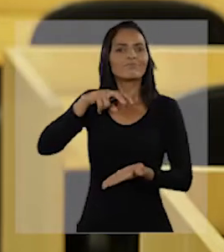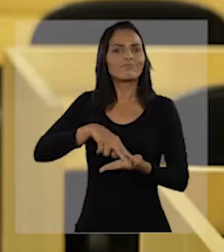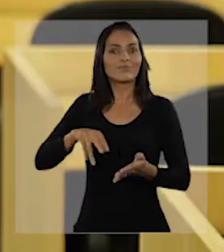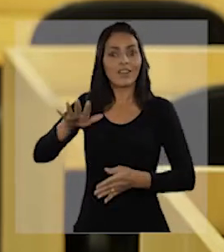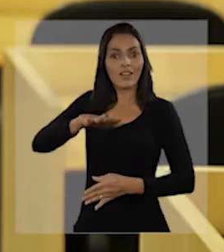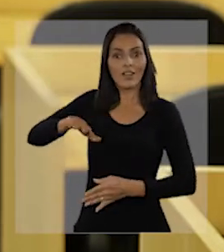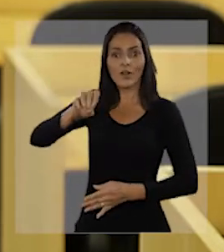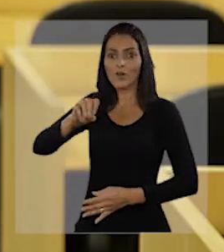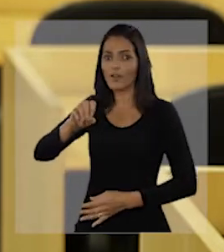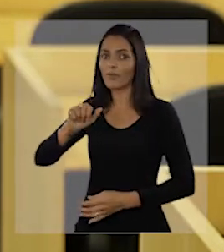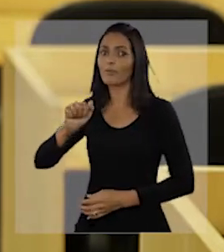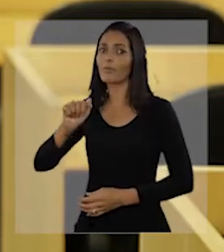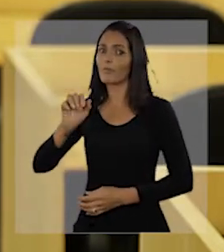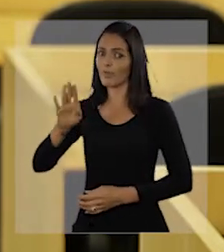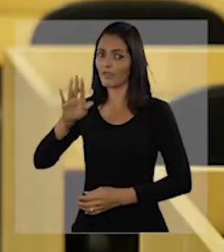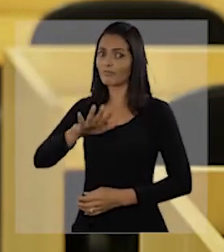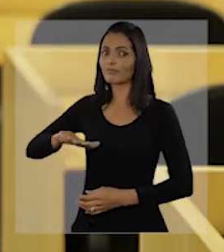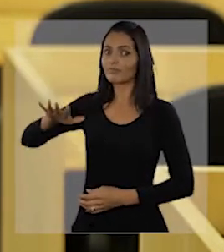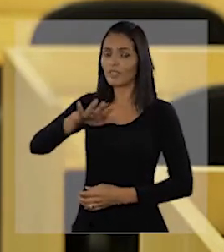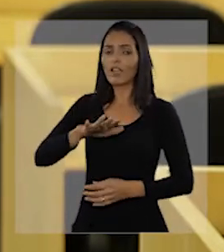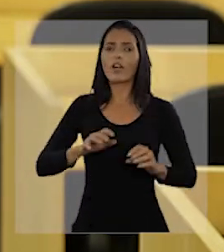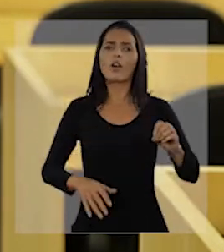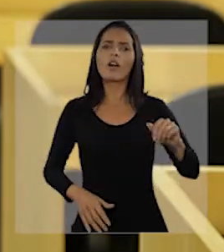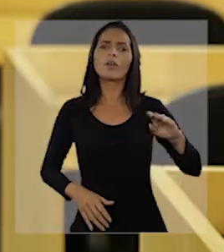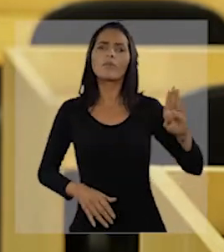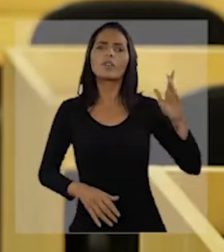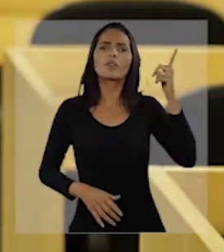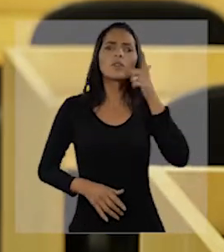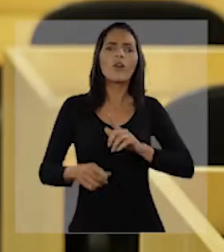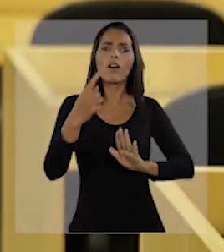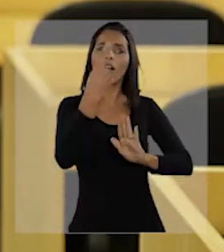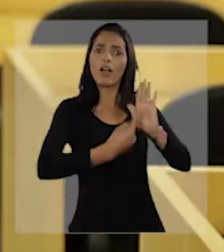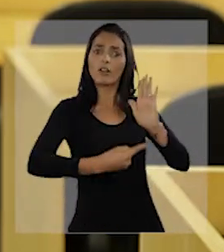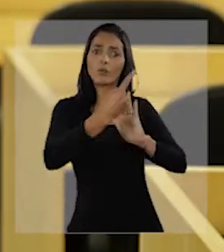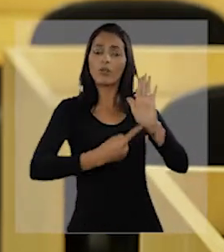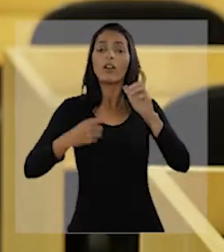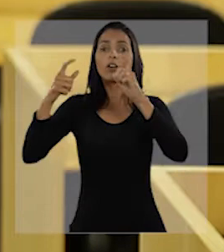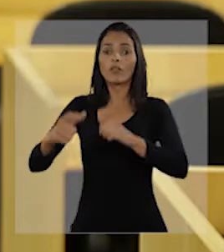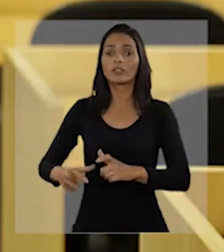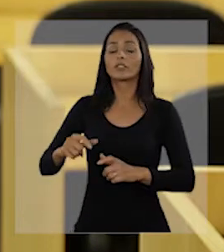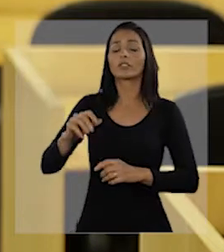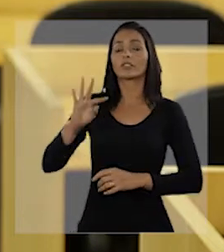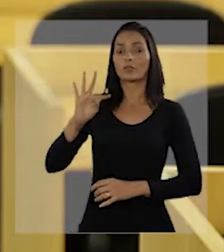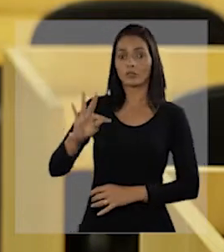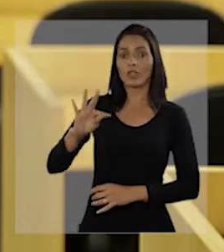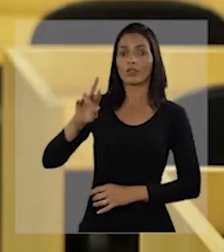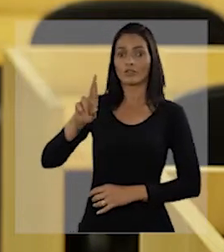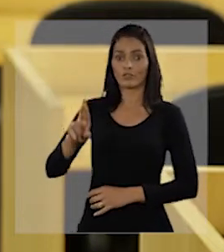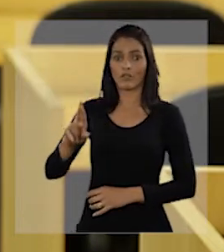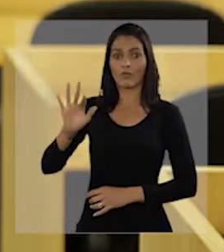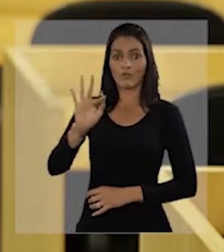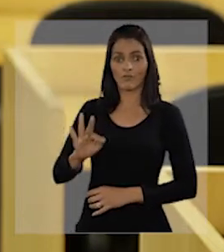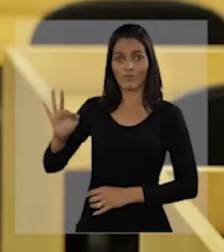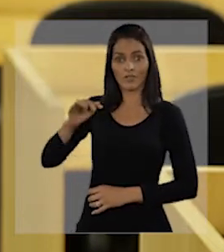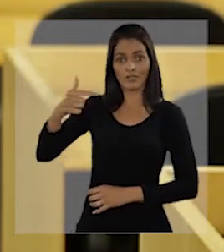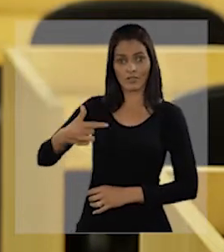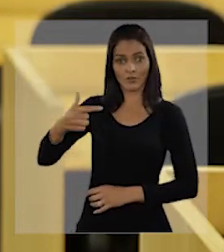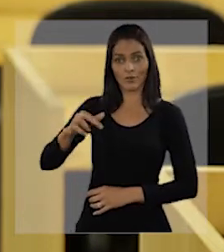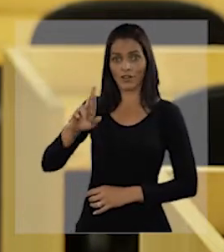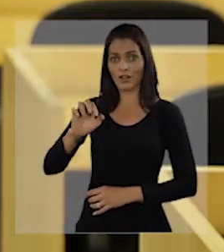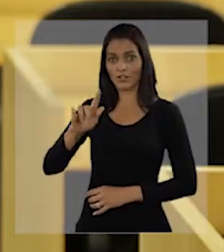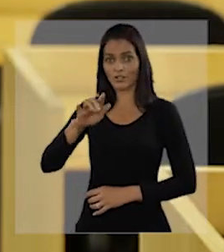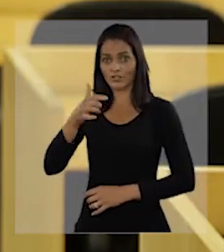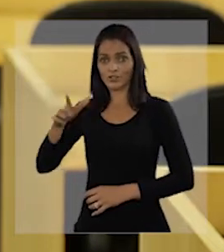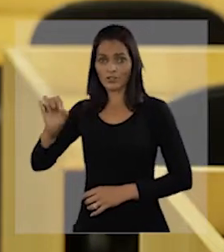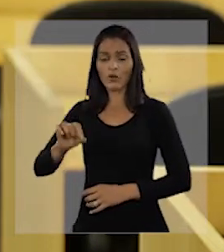advocacia. A Ordem dos Advogados do Brasil conseguiu anular, junto ao Tribunal Regional Federal da 2ª Região, um pedido do